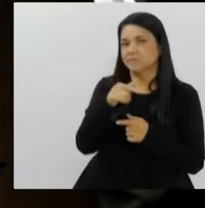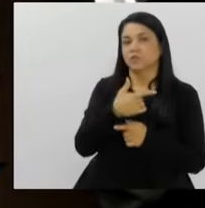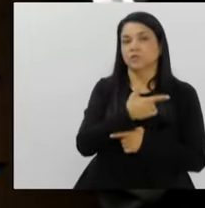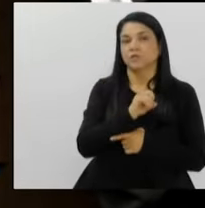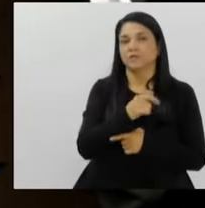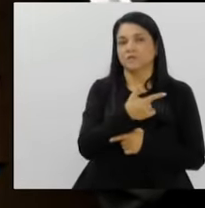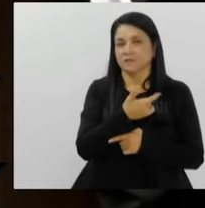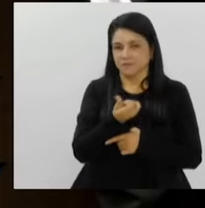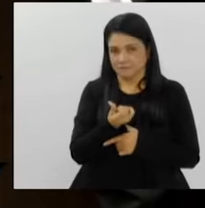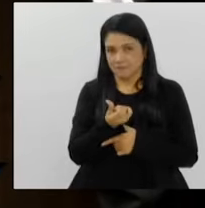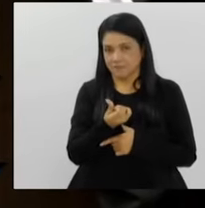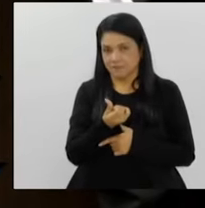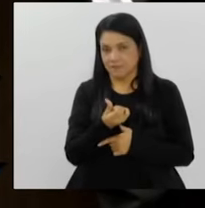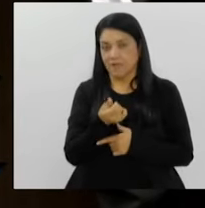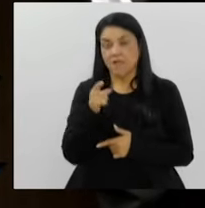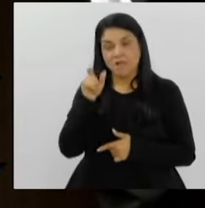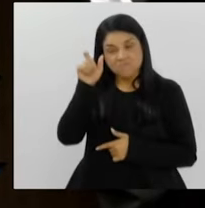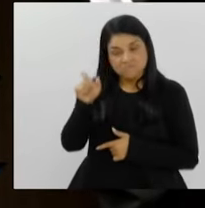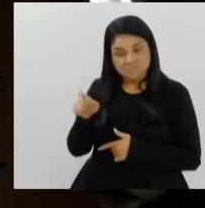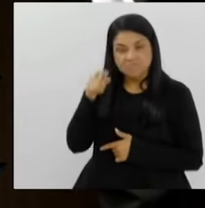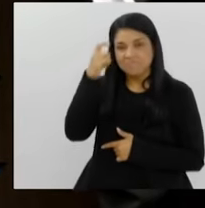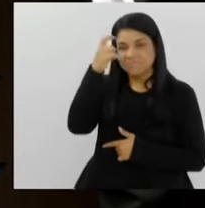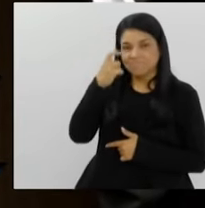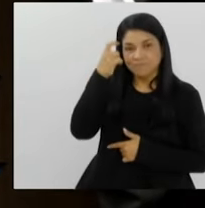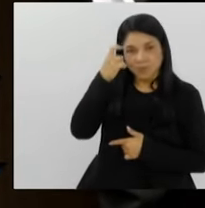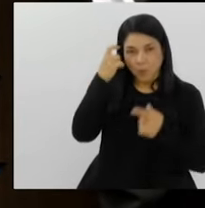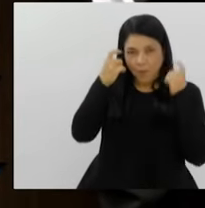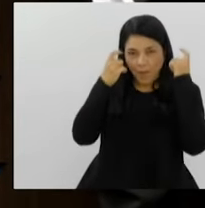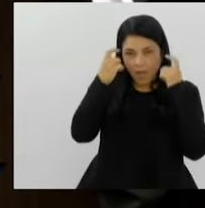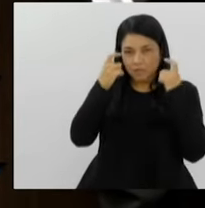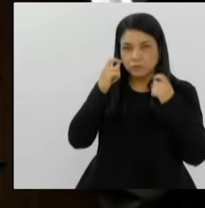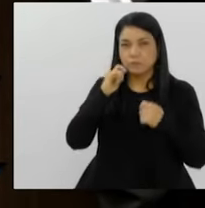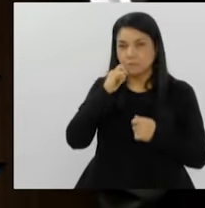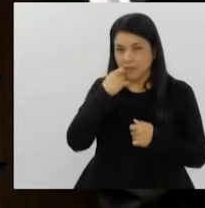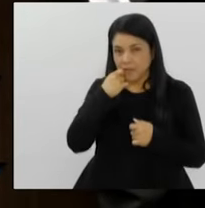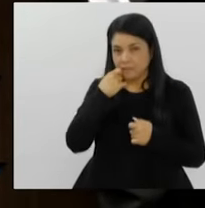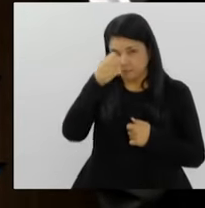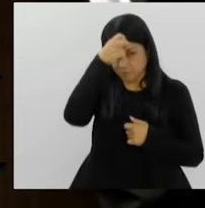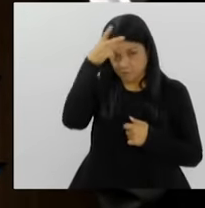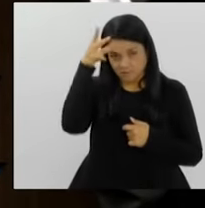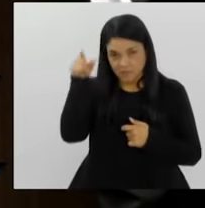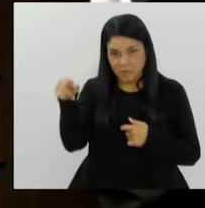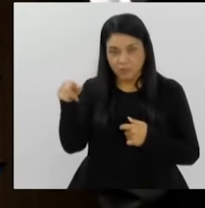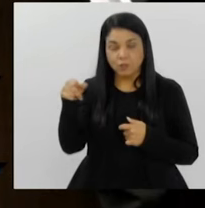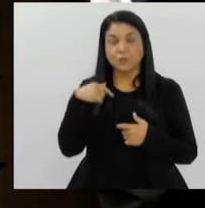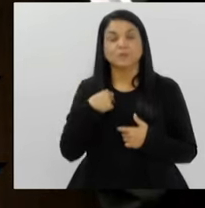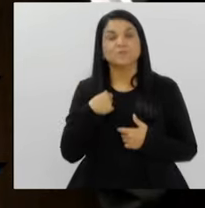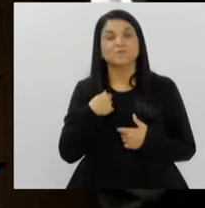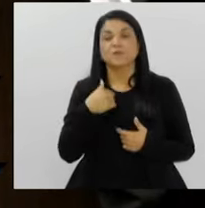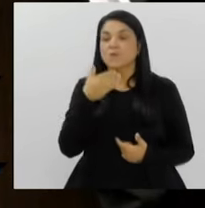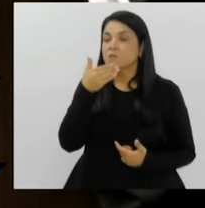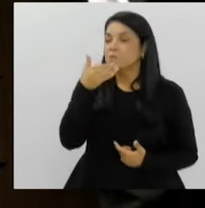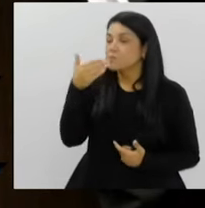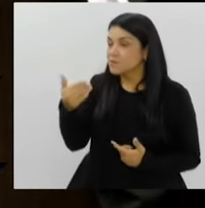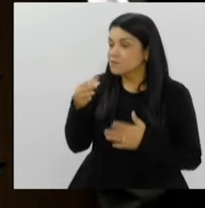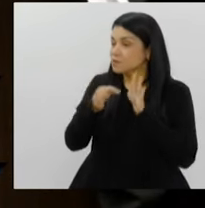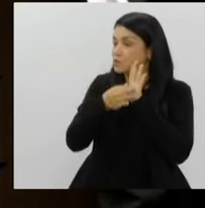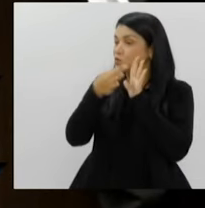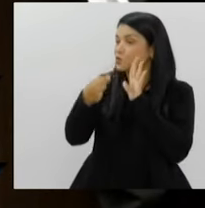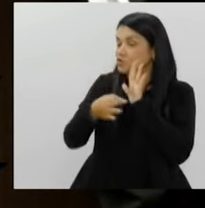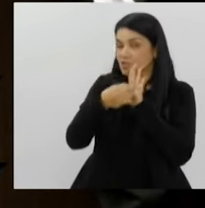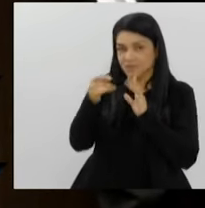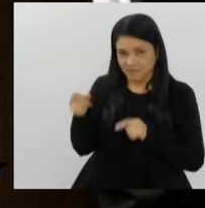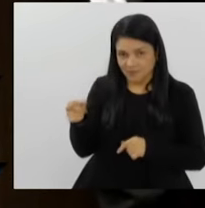que, já que ele está tão preocupado com a segurança pública, eu faço aqui um apelo e uma sugestão ao governador que